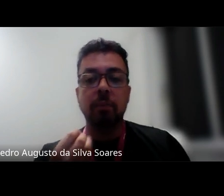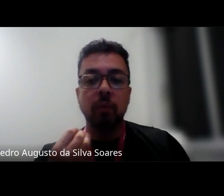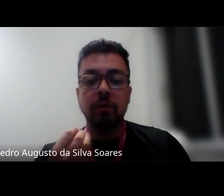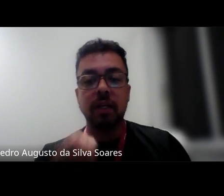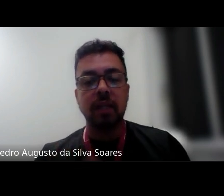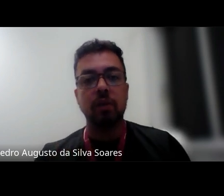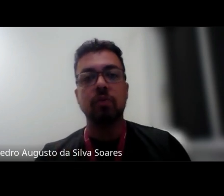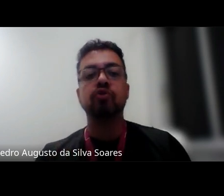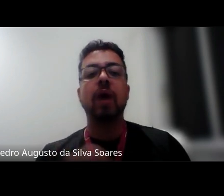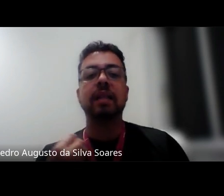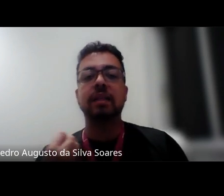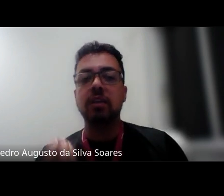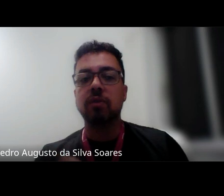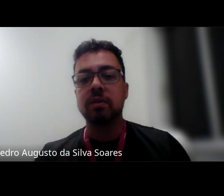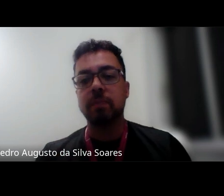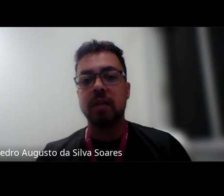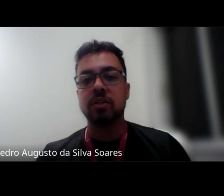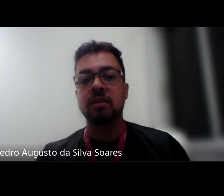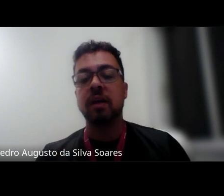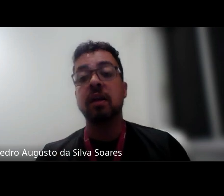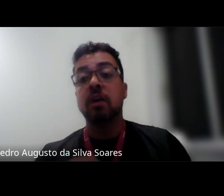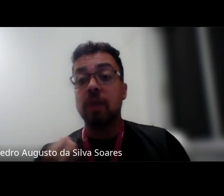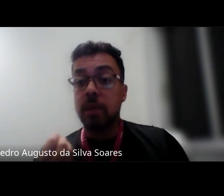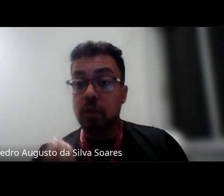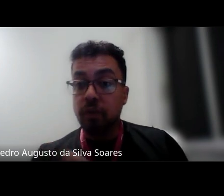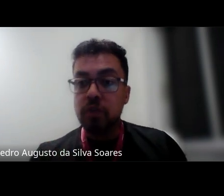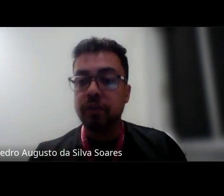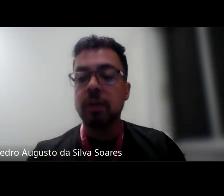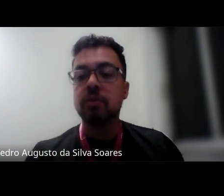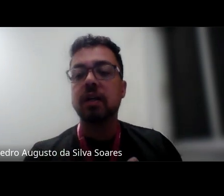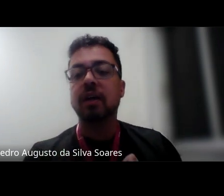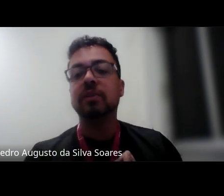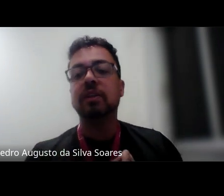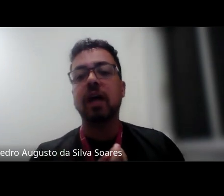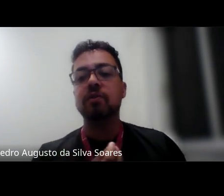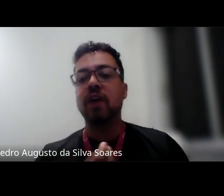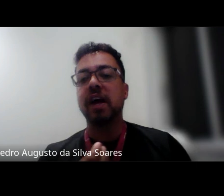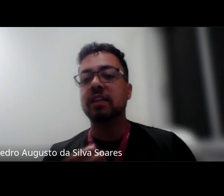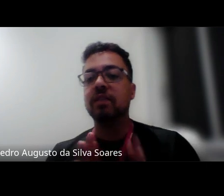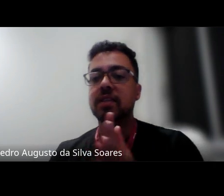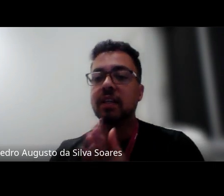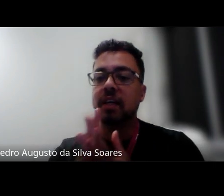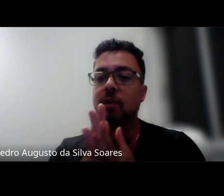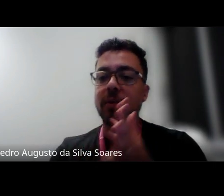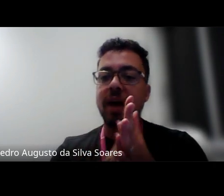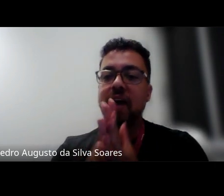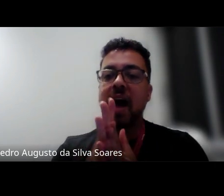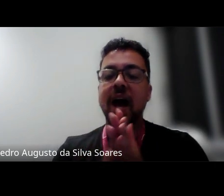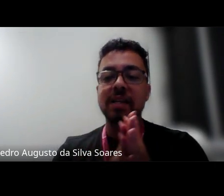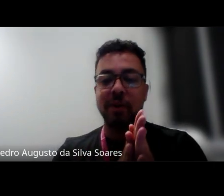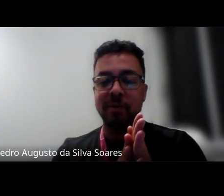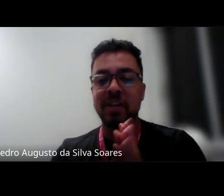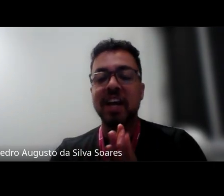olhar muito criterioso, atento a essas práticas, né? Justamente que o vídeo foi demonstrando. Então, Drauzio Varela estava ensinando ali como